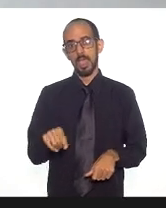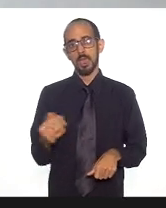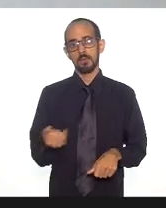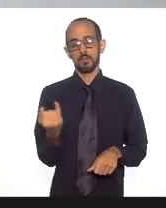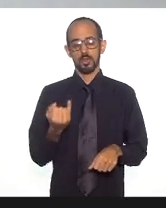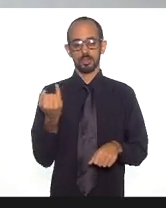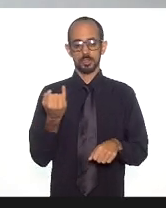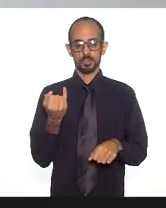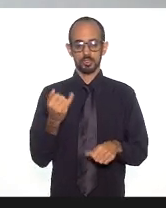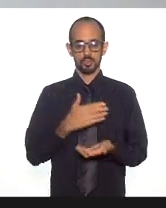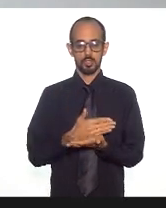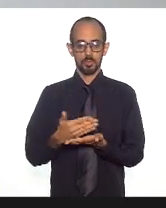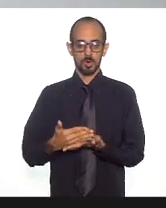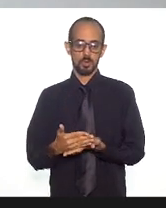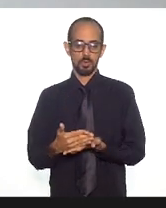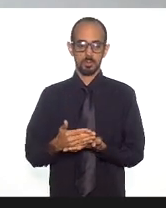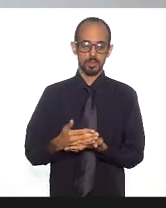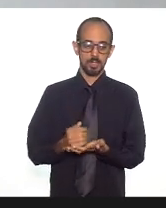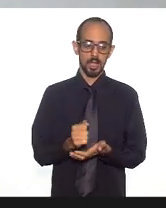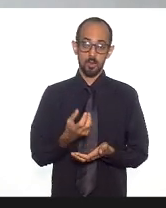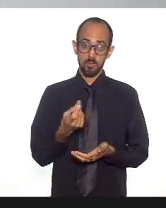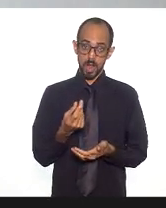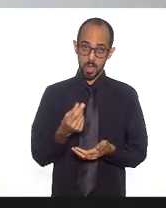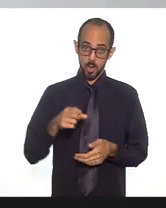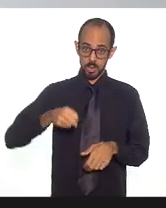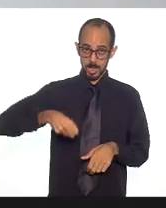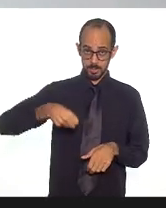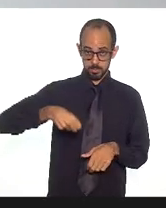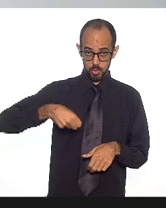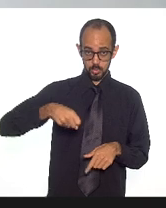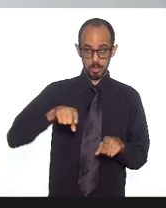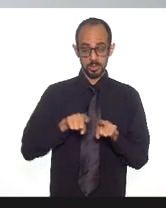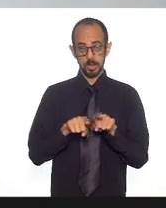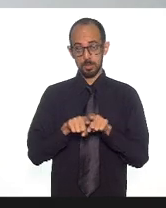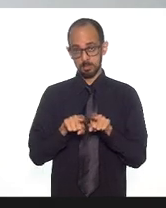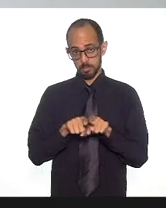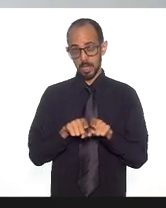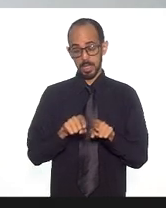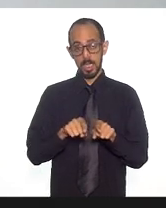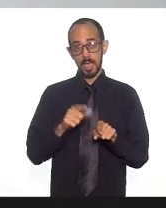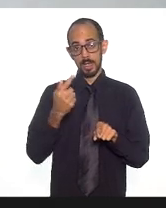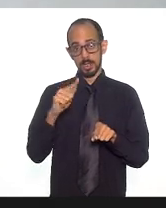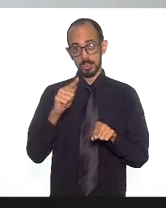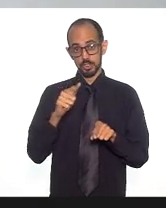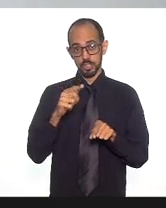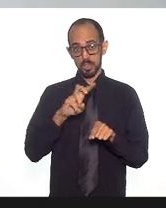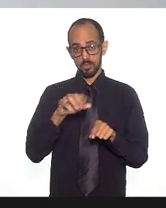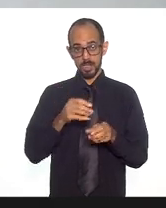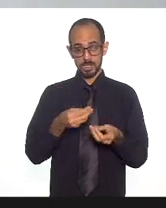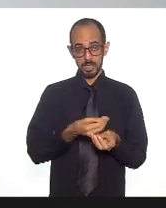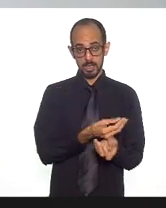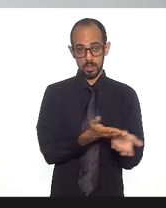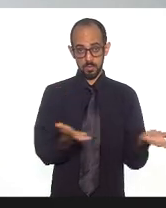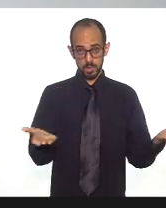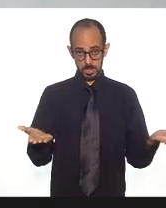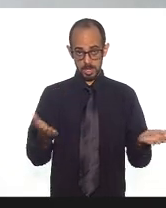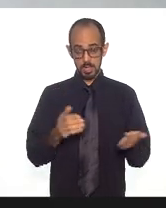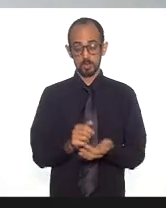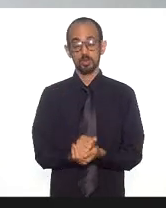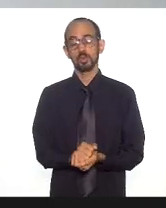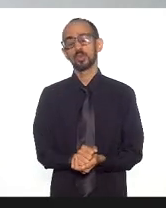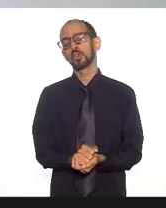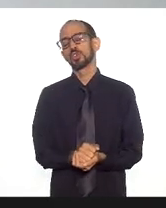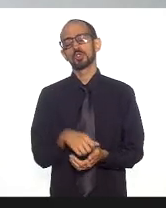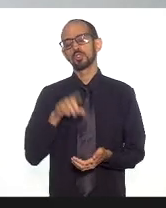desde o valor das bolsas, a garantia de que essas bolsas serão ofertadas, até alguns direitos básicos, como, por exemplo,